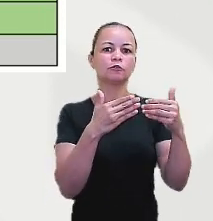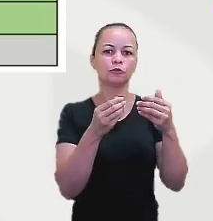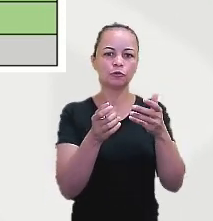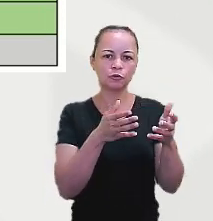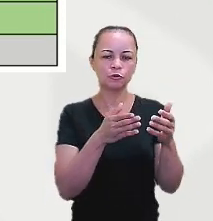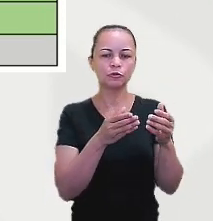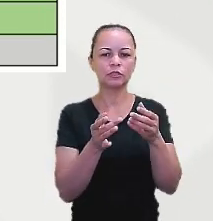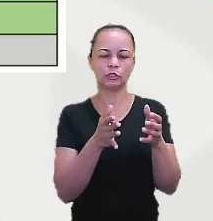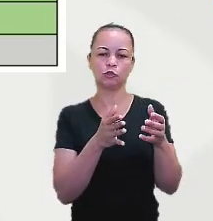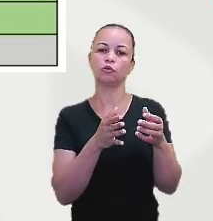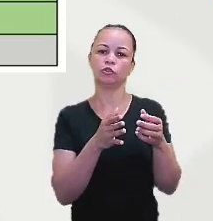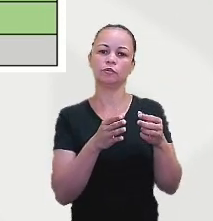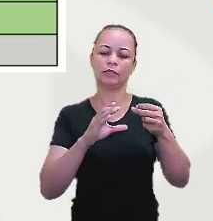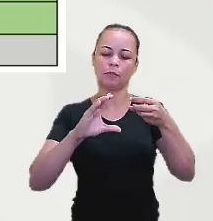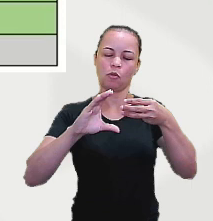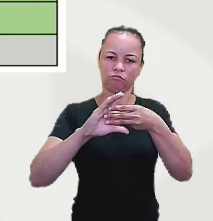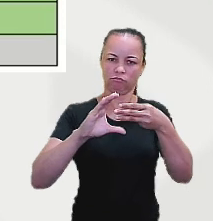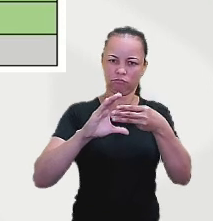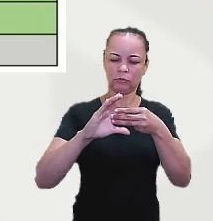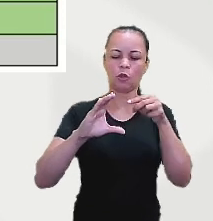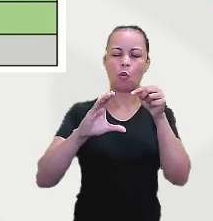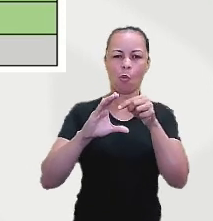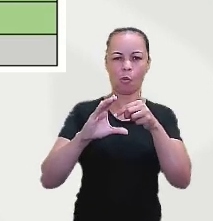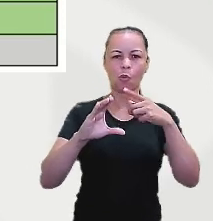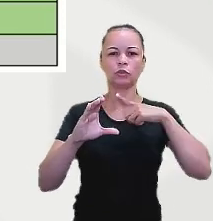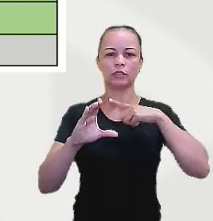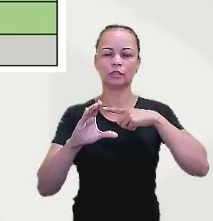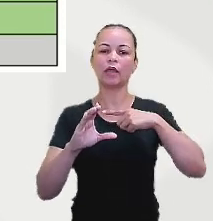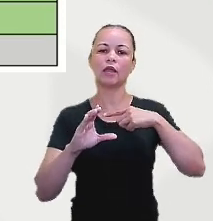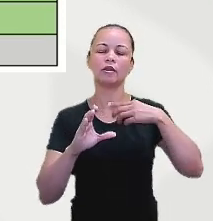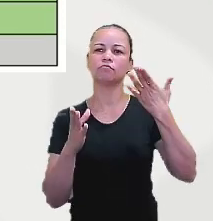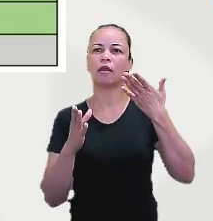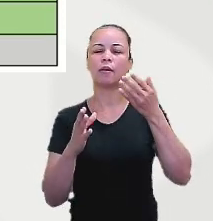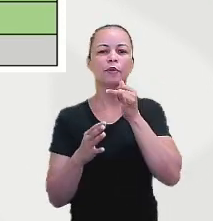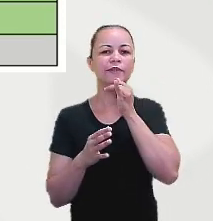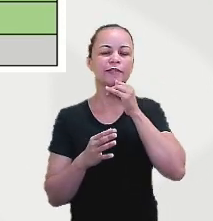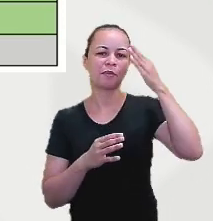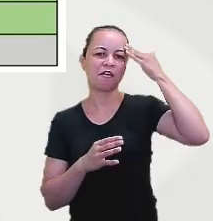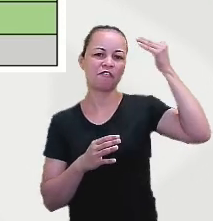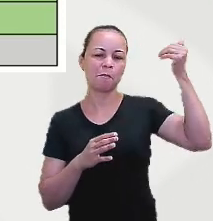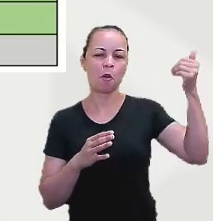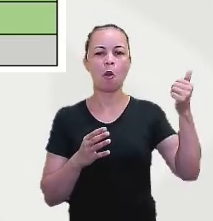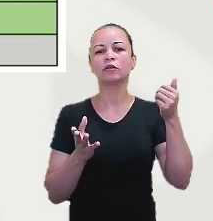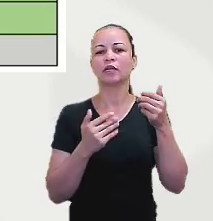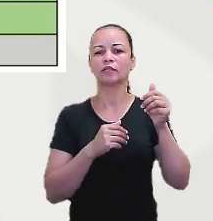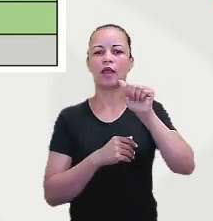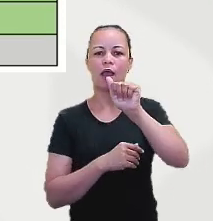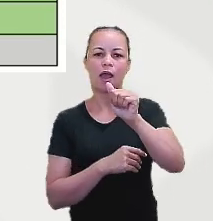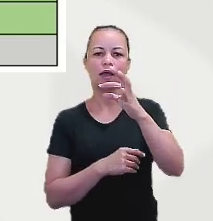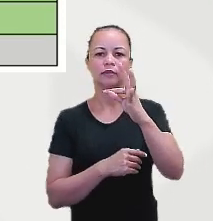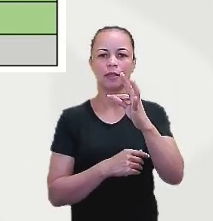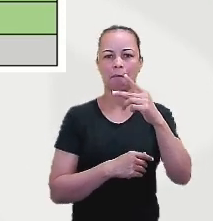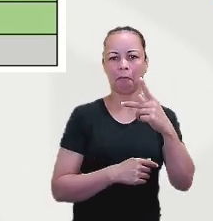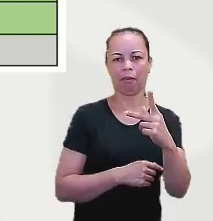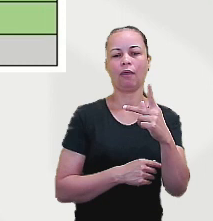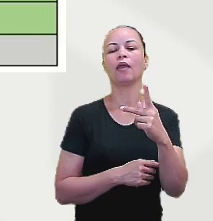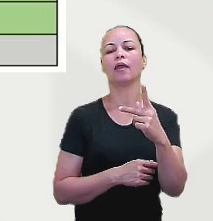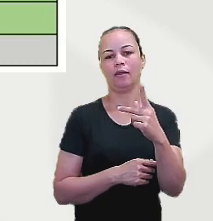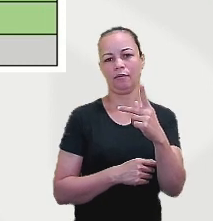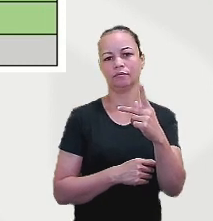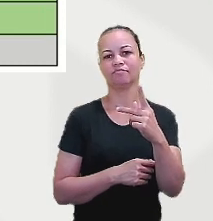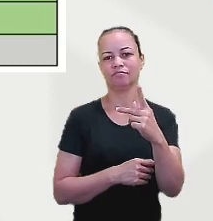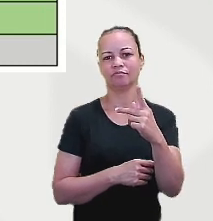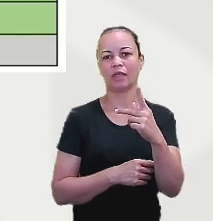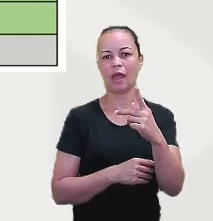do metabolismo celular, onde vai produzir a famosa molécula energética chamada de ATP, adenosina trifosfato.